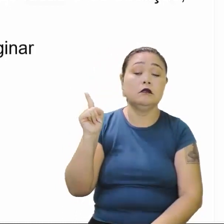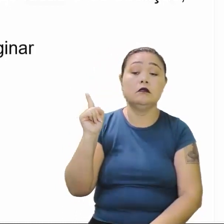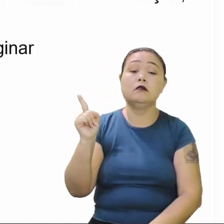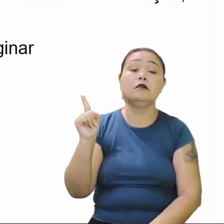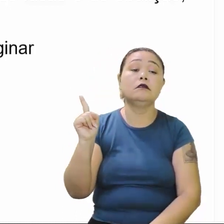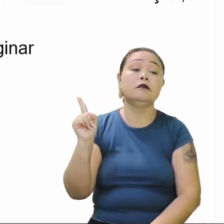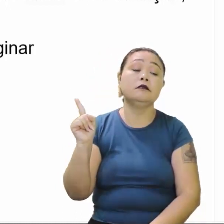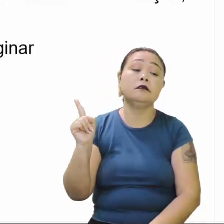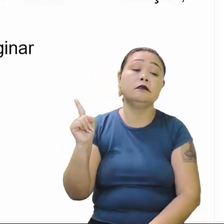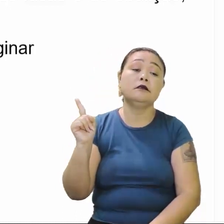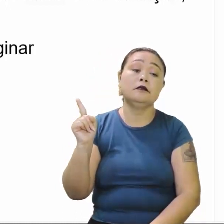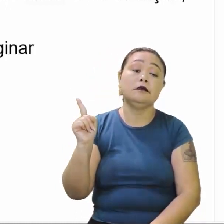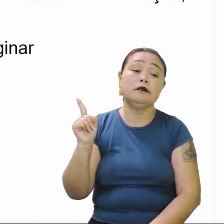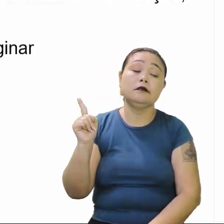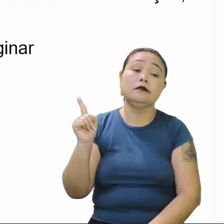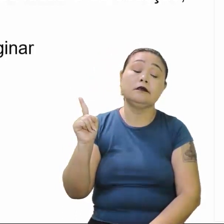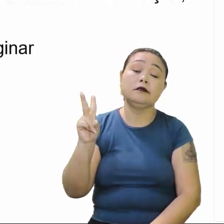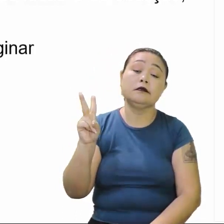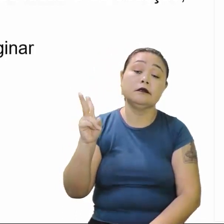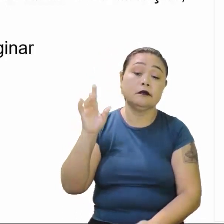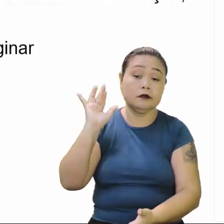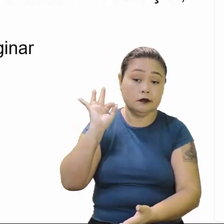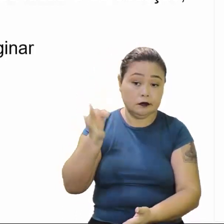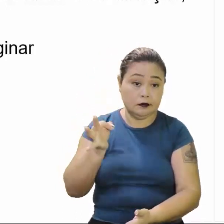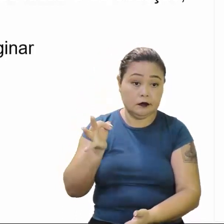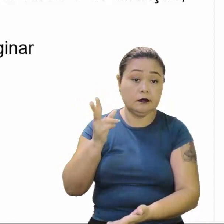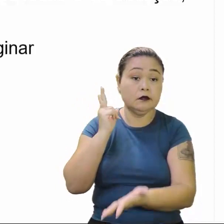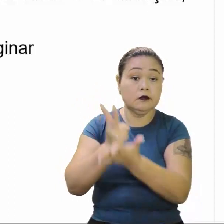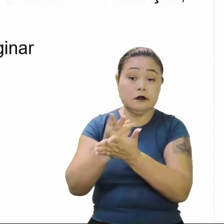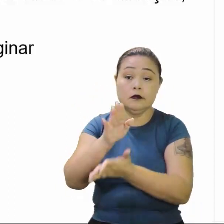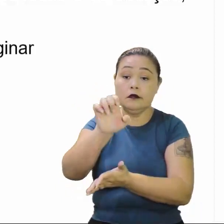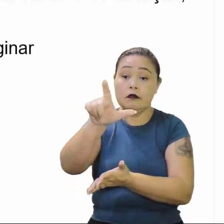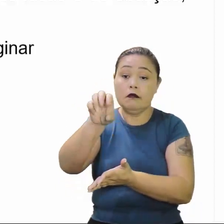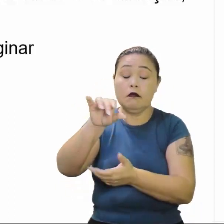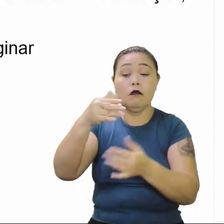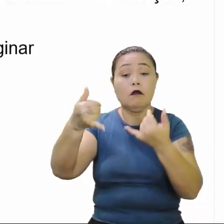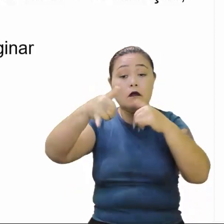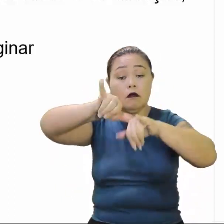dúvida. V, um mesmo elemento químico